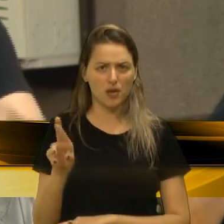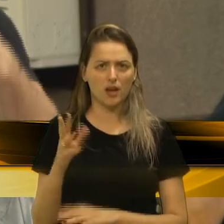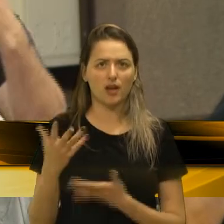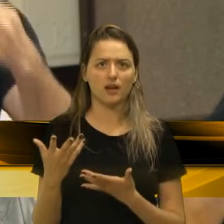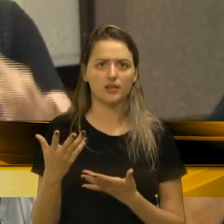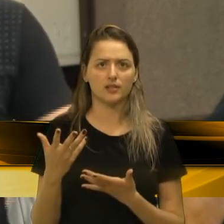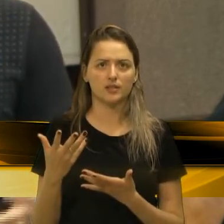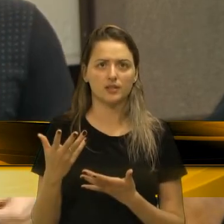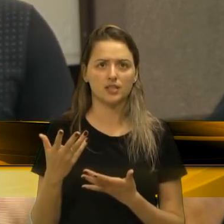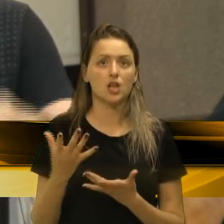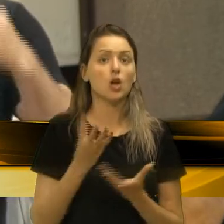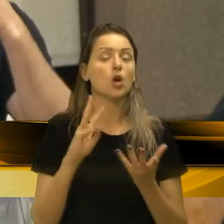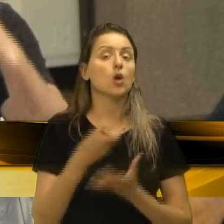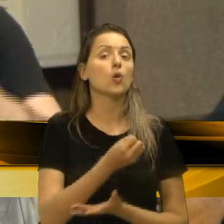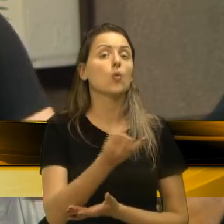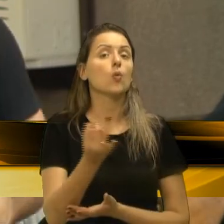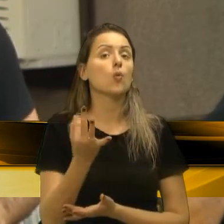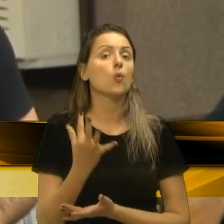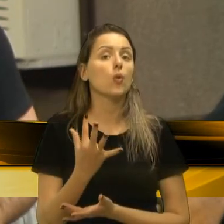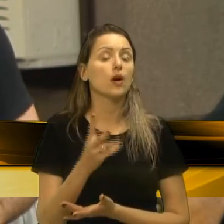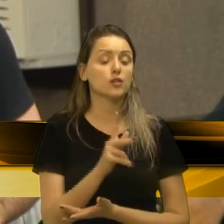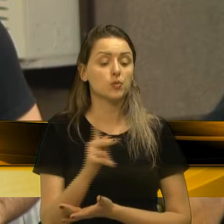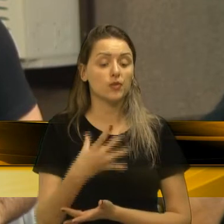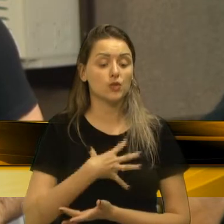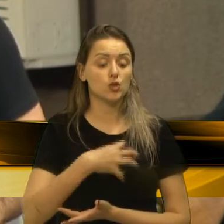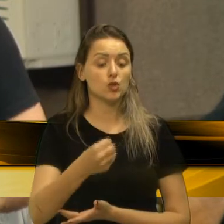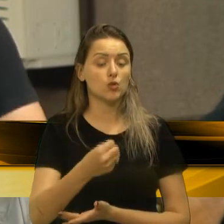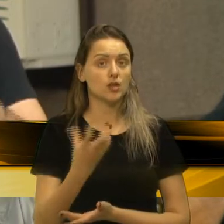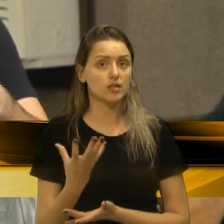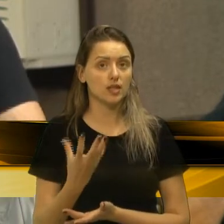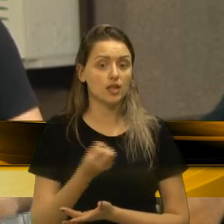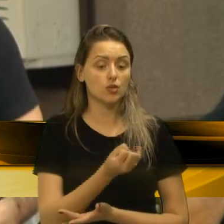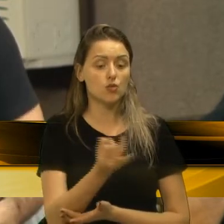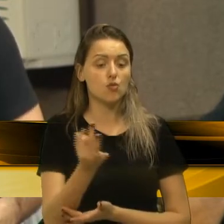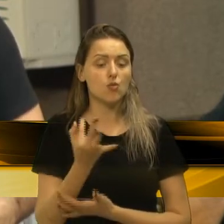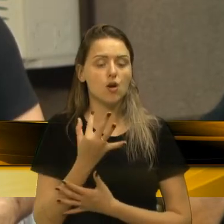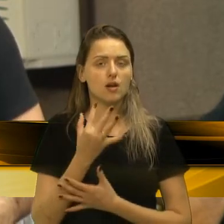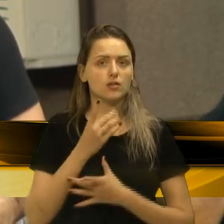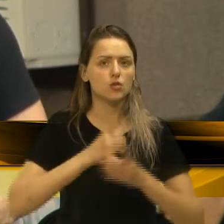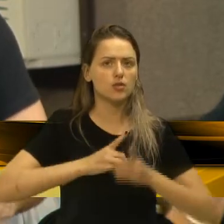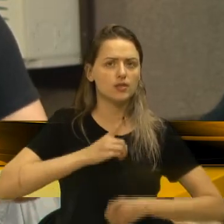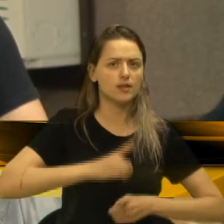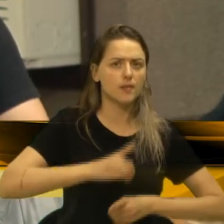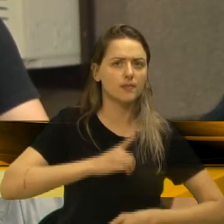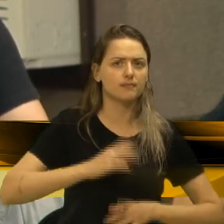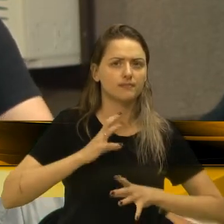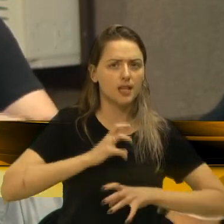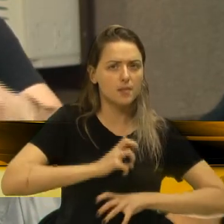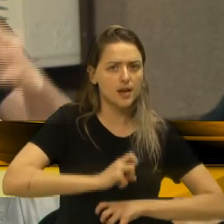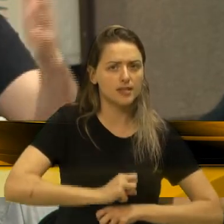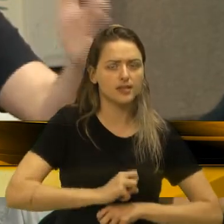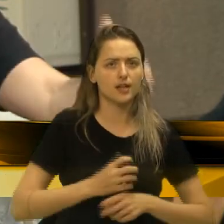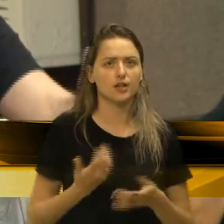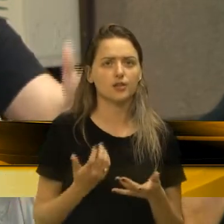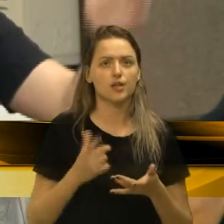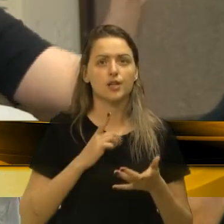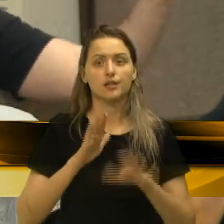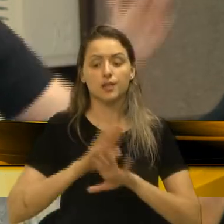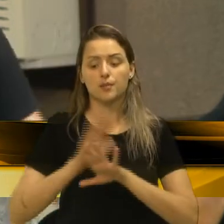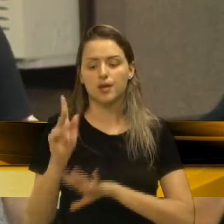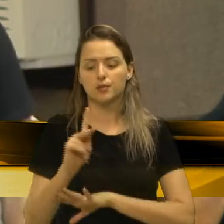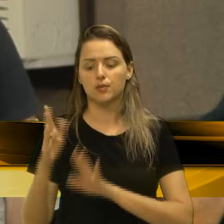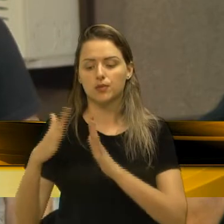índice de suicídio, de depressão dos nossos professores é alarmante. Tem mais professores que estão na sua casa